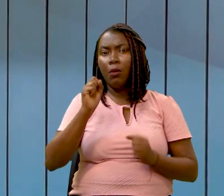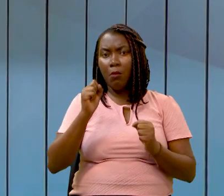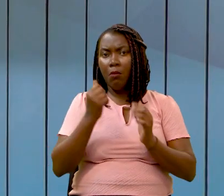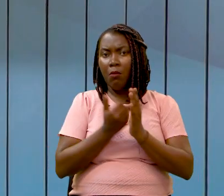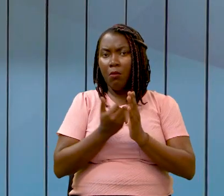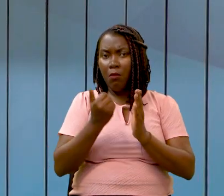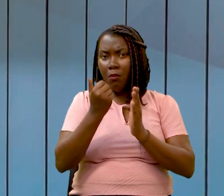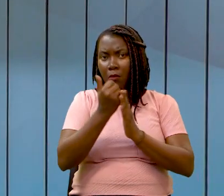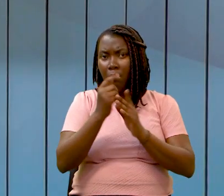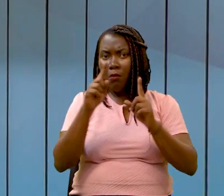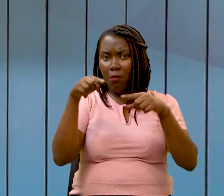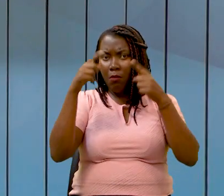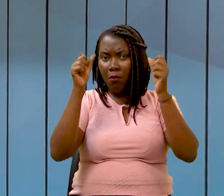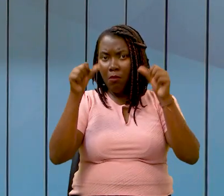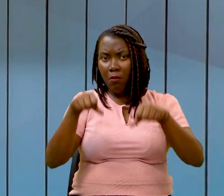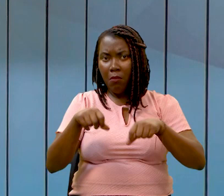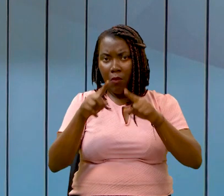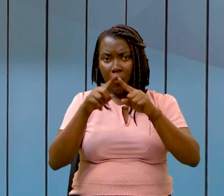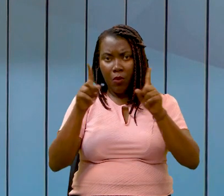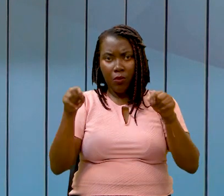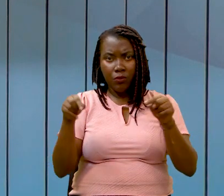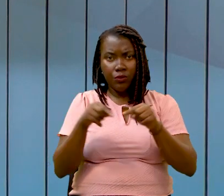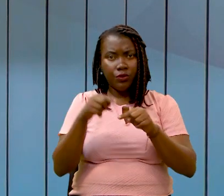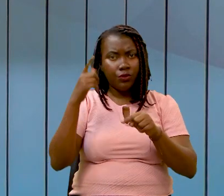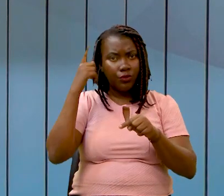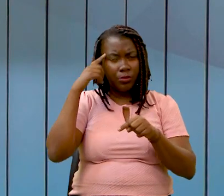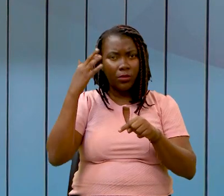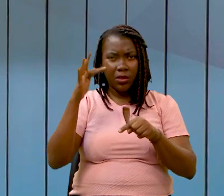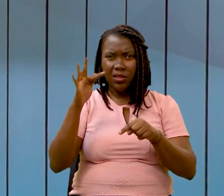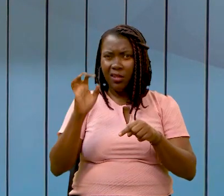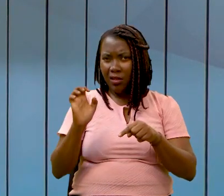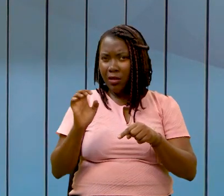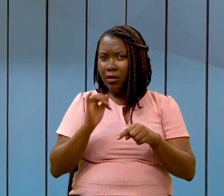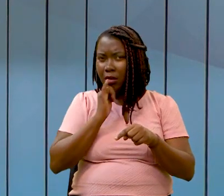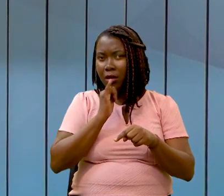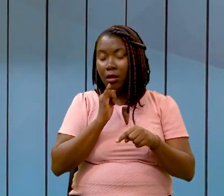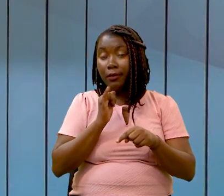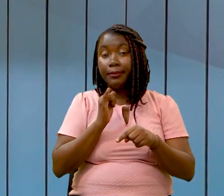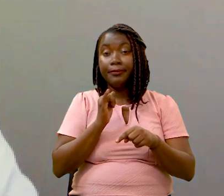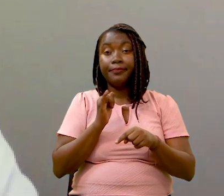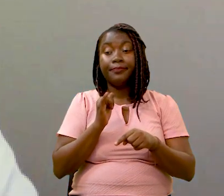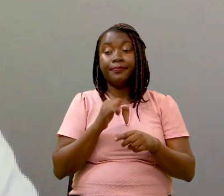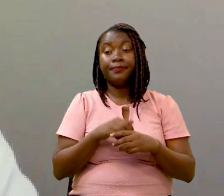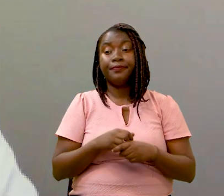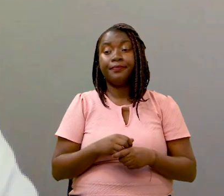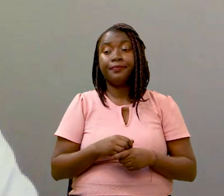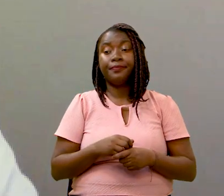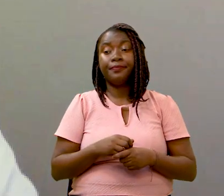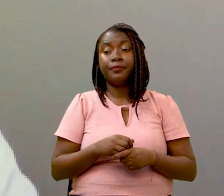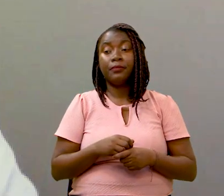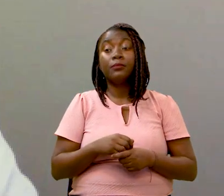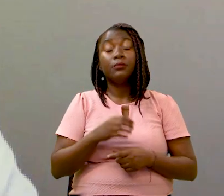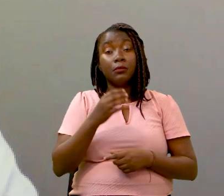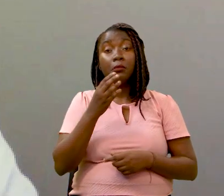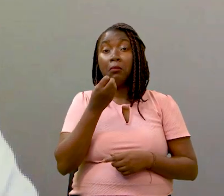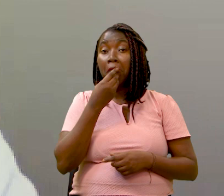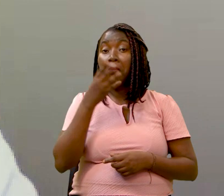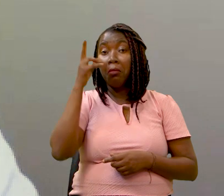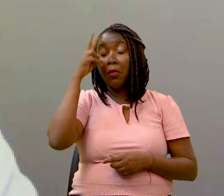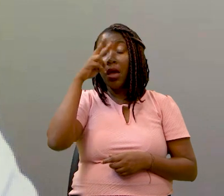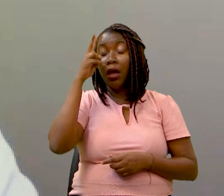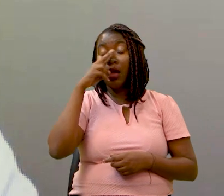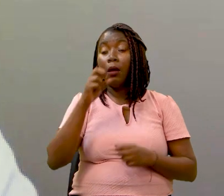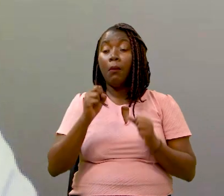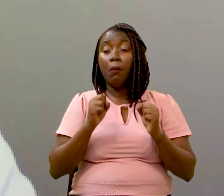eles podem agravar ainda mais o quadro, doutor, de uma enxaqueca, por exemplo? Ah, isso, bem